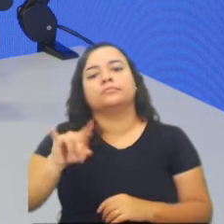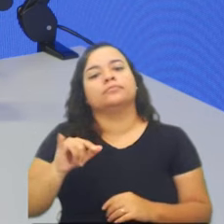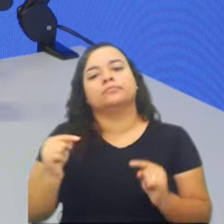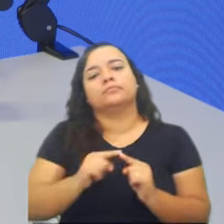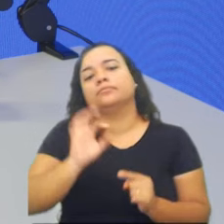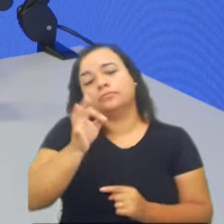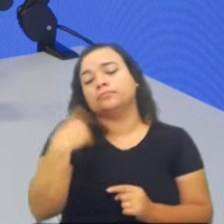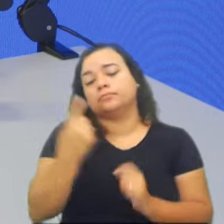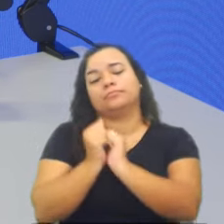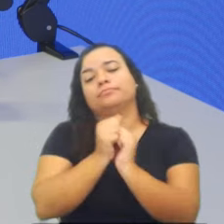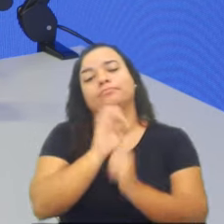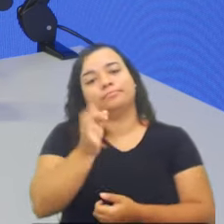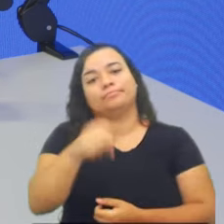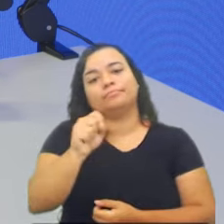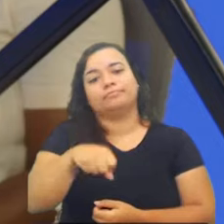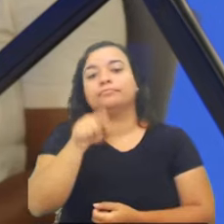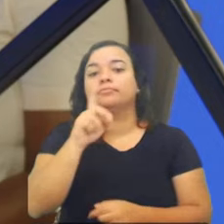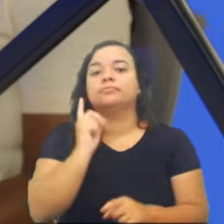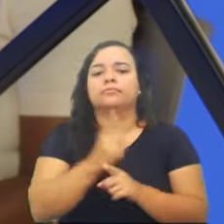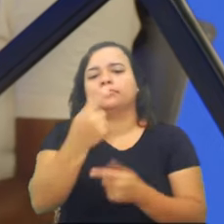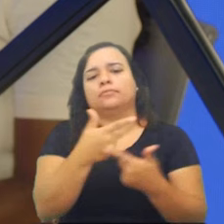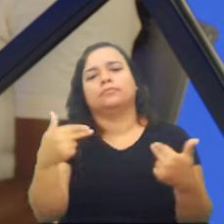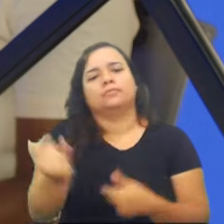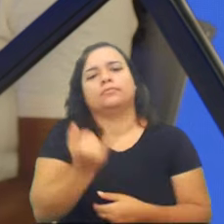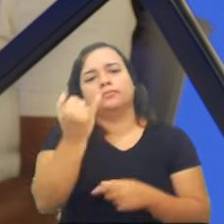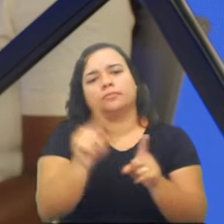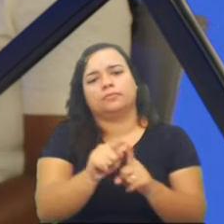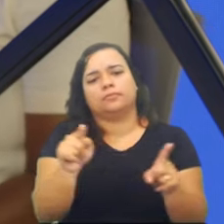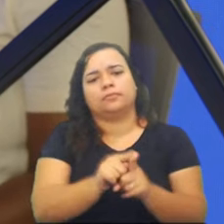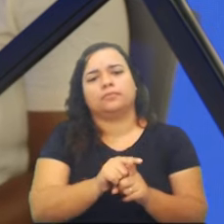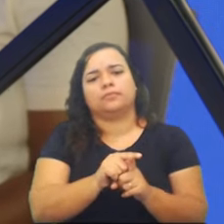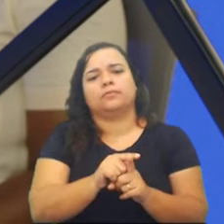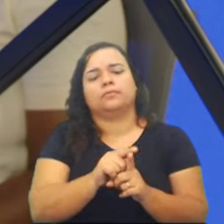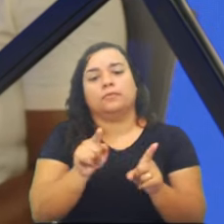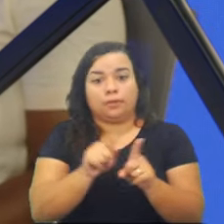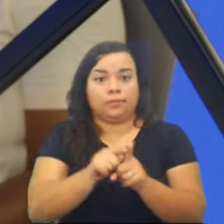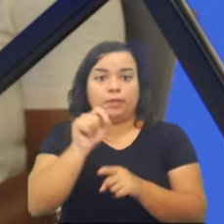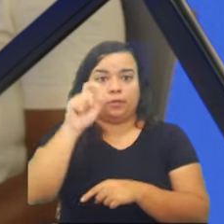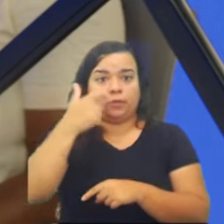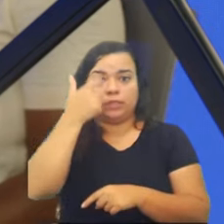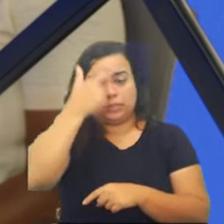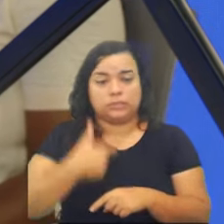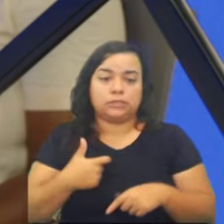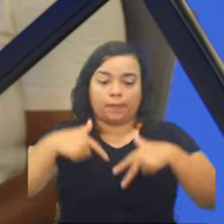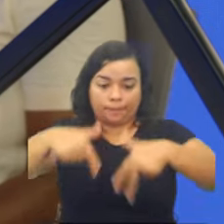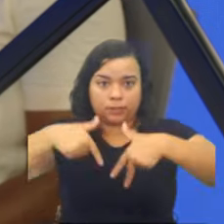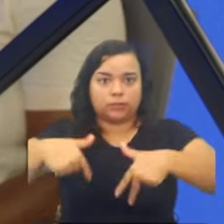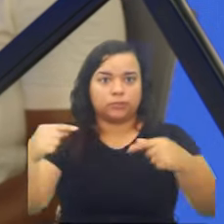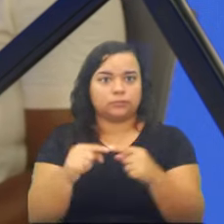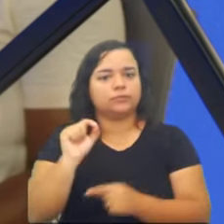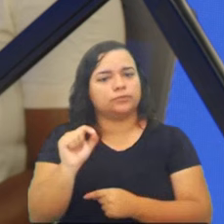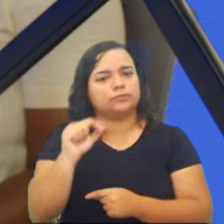sabe é isso vamos junto mas Você levantou uma coisa importante também né hom que é assim né o o que que é ser